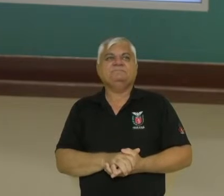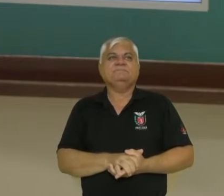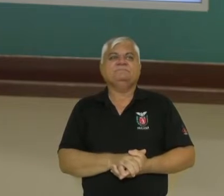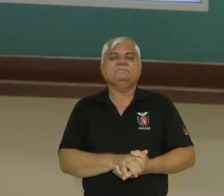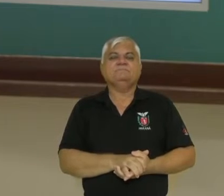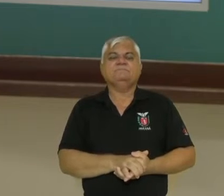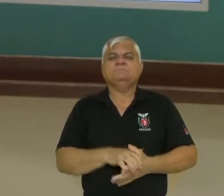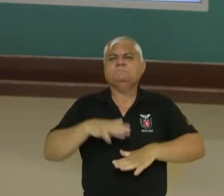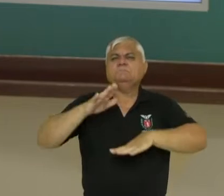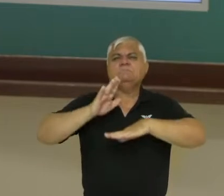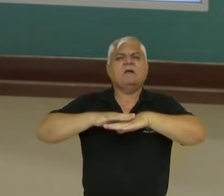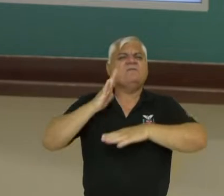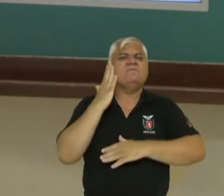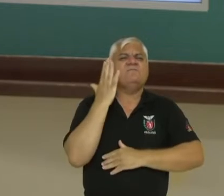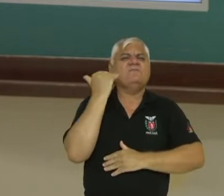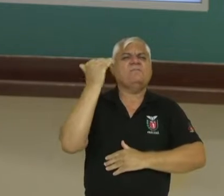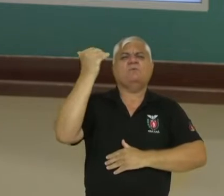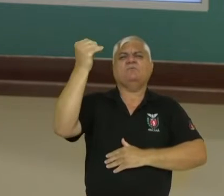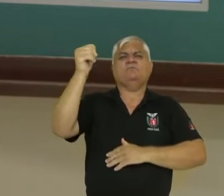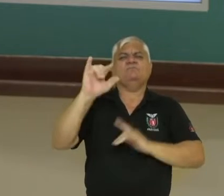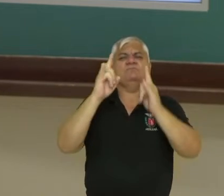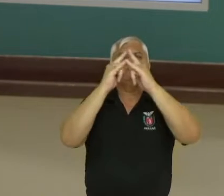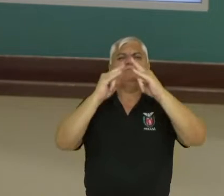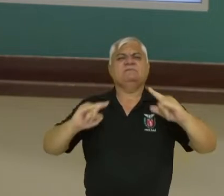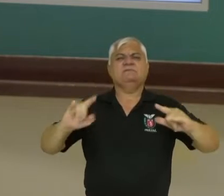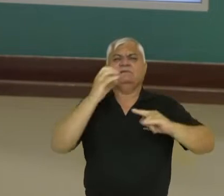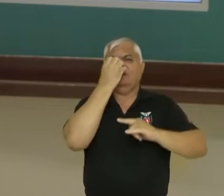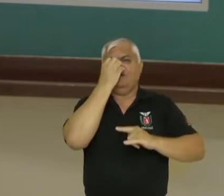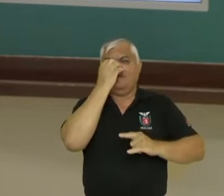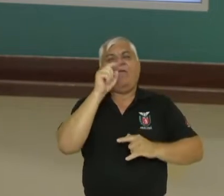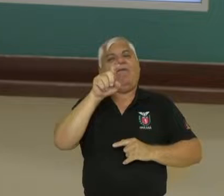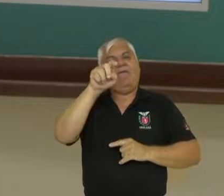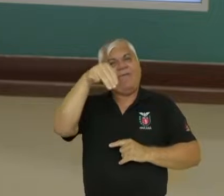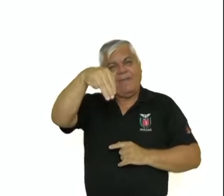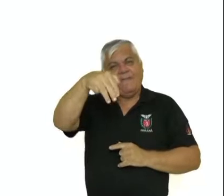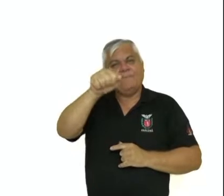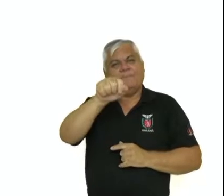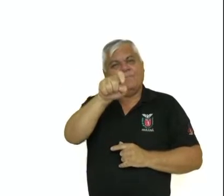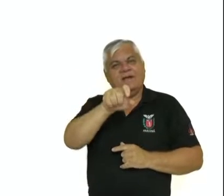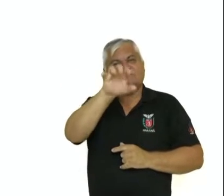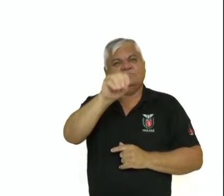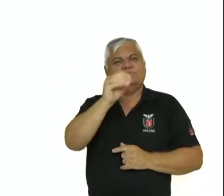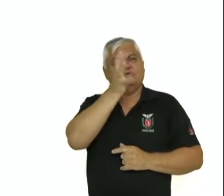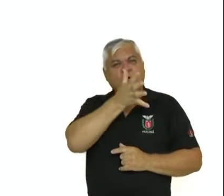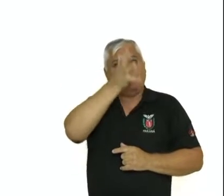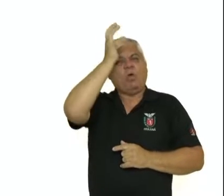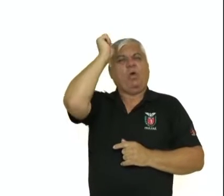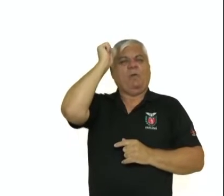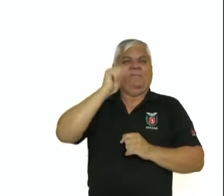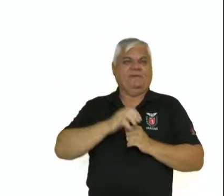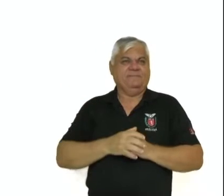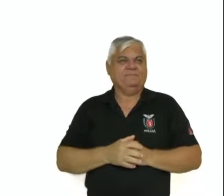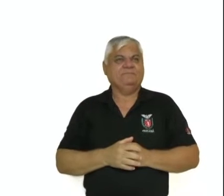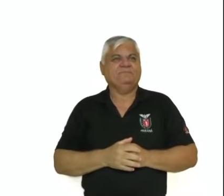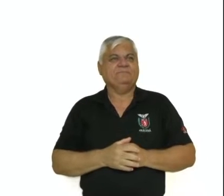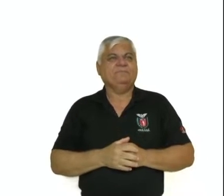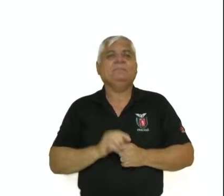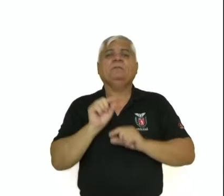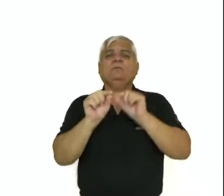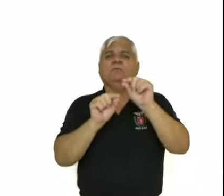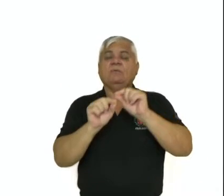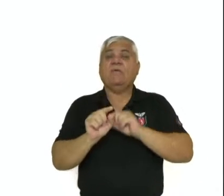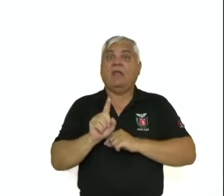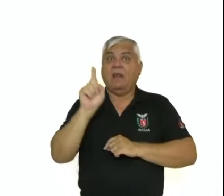Então, um dos mais famosos circos da antiguidade foi o grande Circo Máximo de Roma, né? O Circo Máximos em latim. Era uma